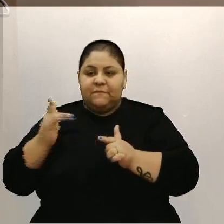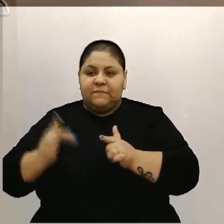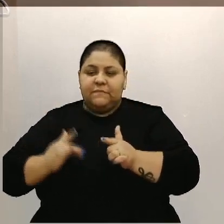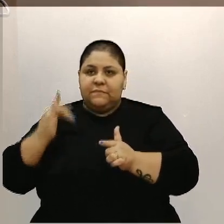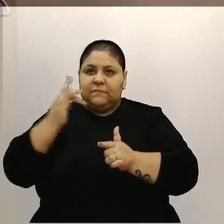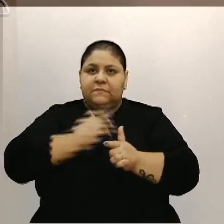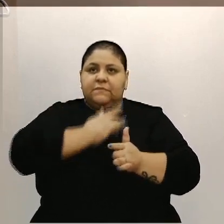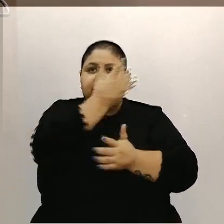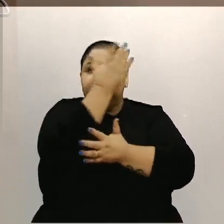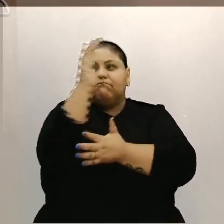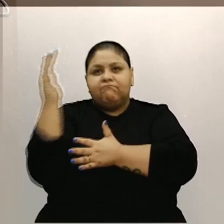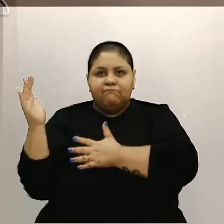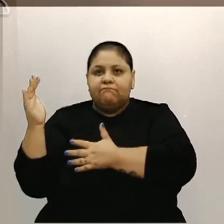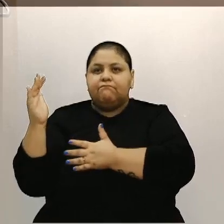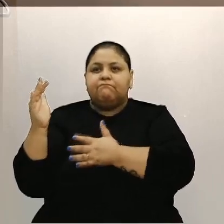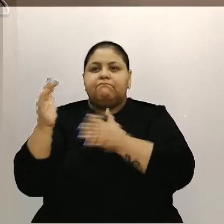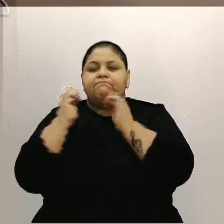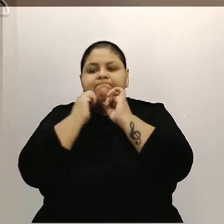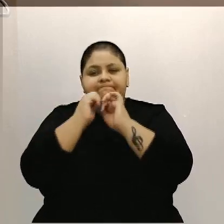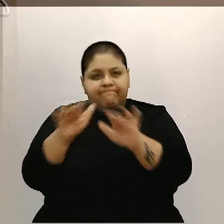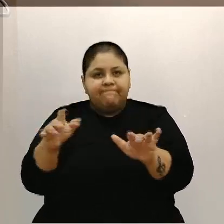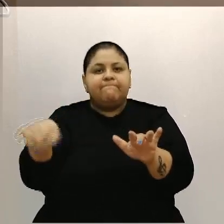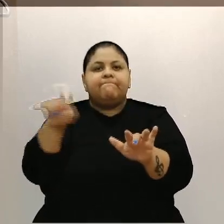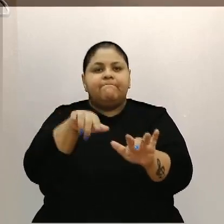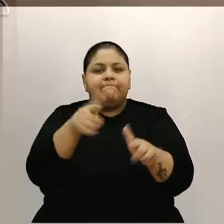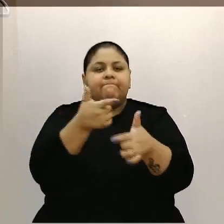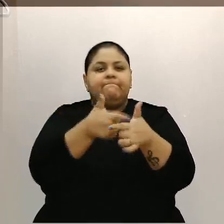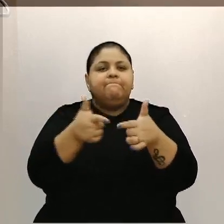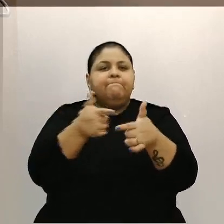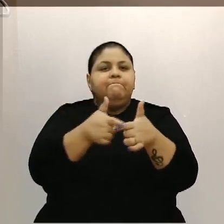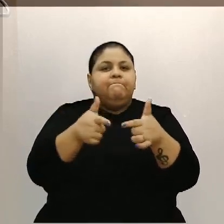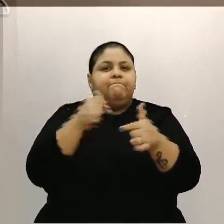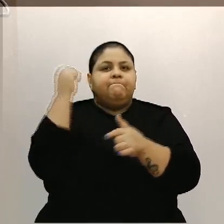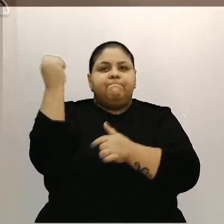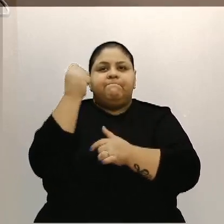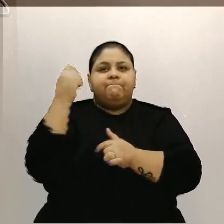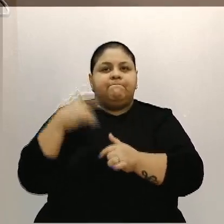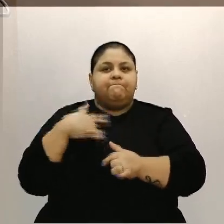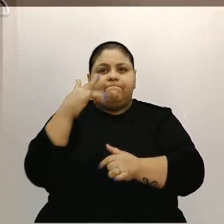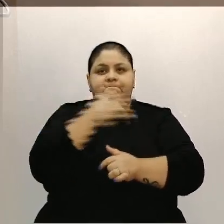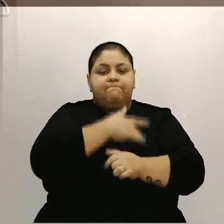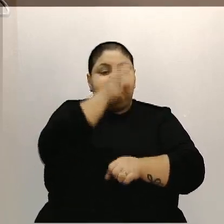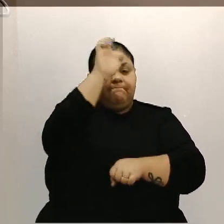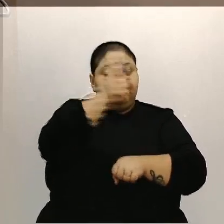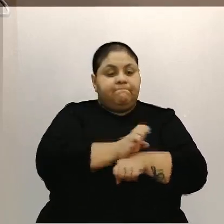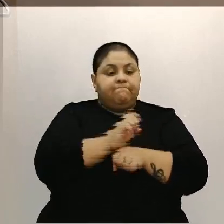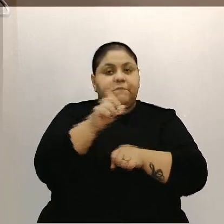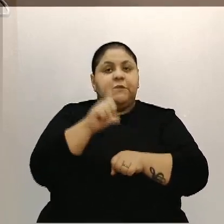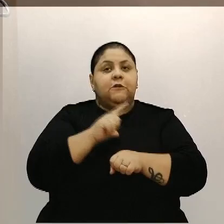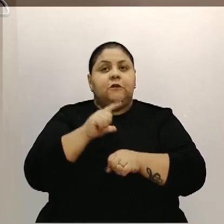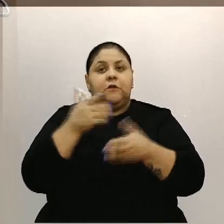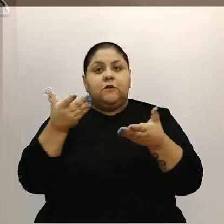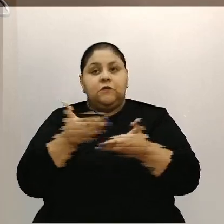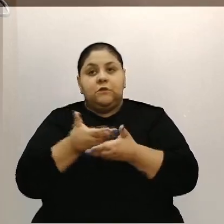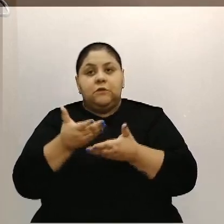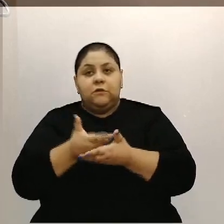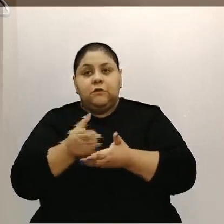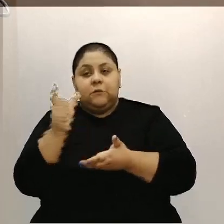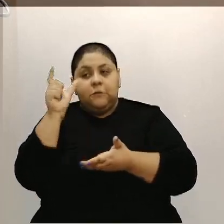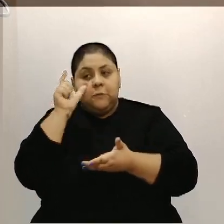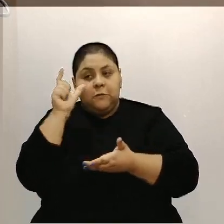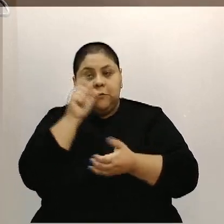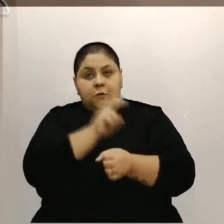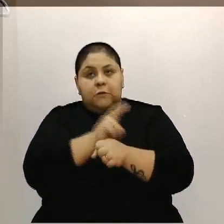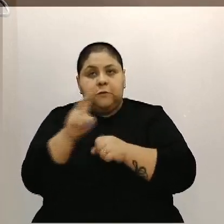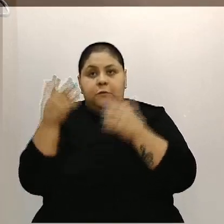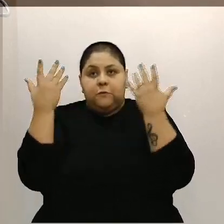meio ambiente vai repercutir, e nós teremos problemas muito graves de saúde no nosso estado e temos que já ter um olhar e prevenir.